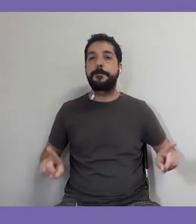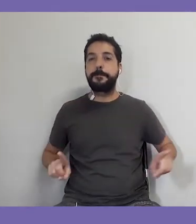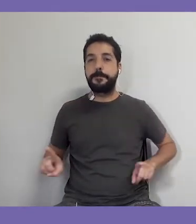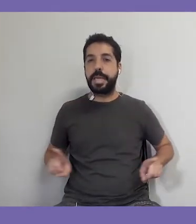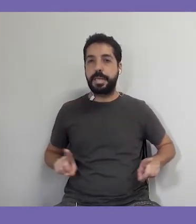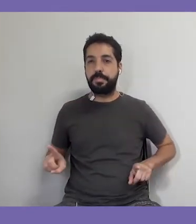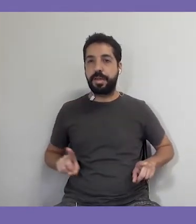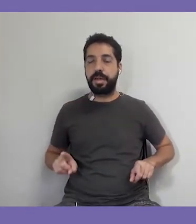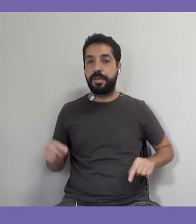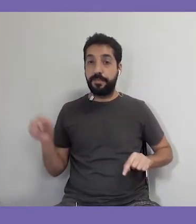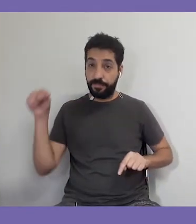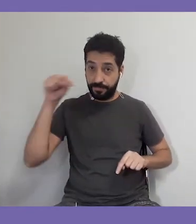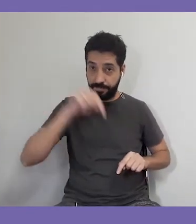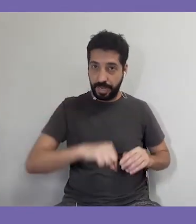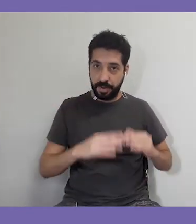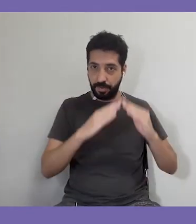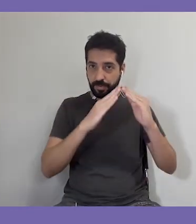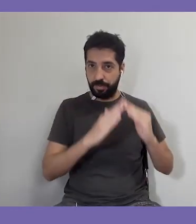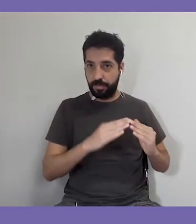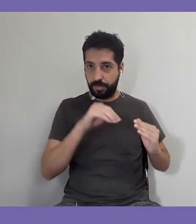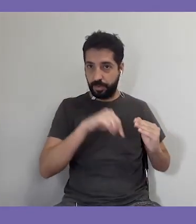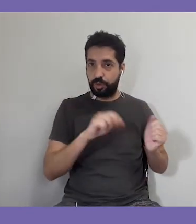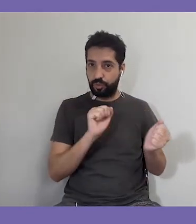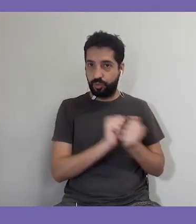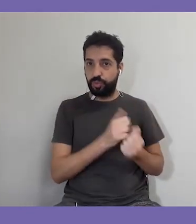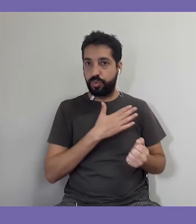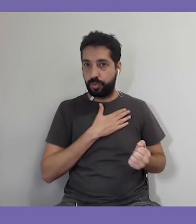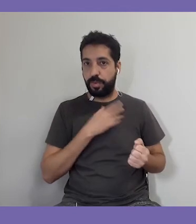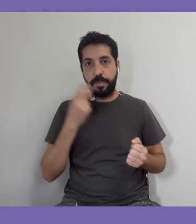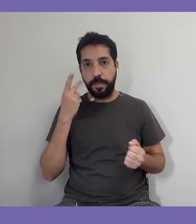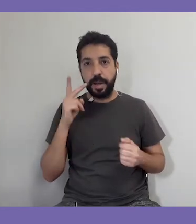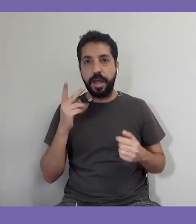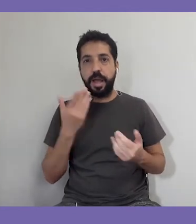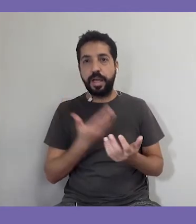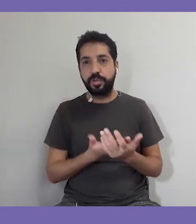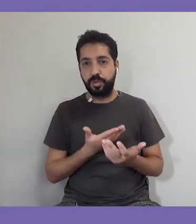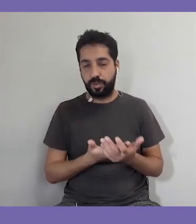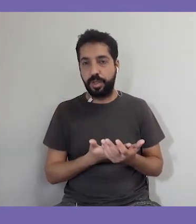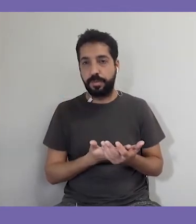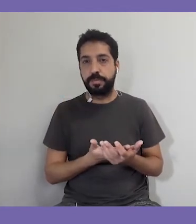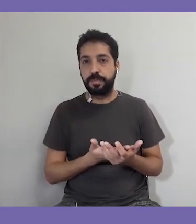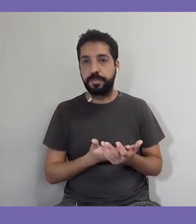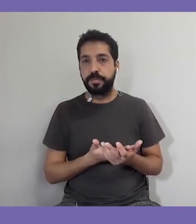A minha prima veio morar aqui comigo, né, para